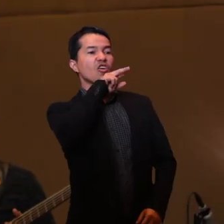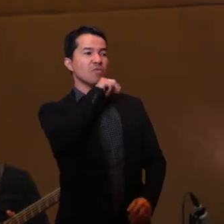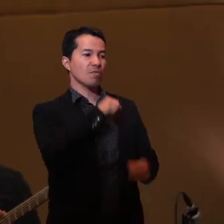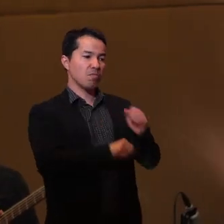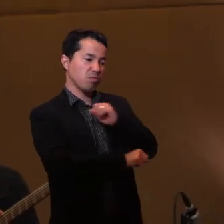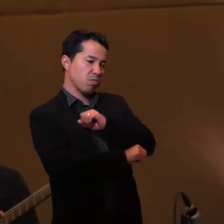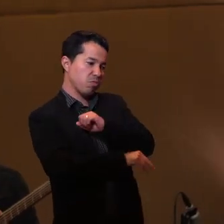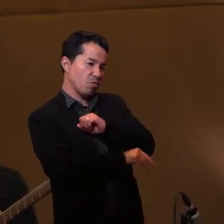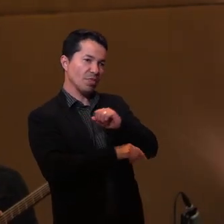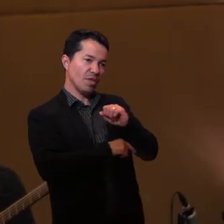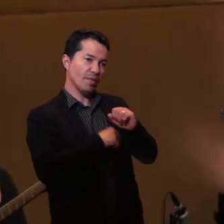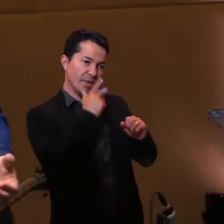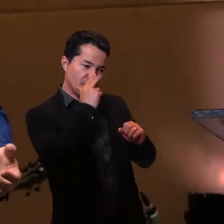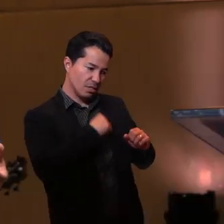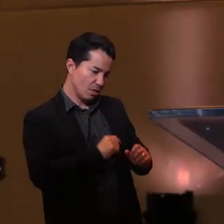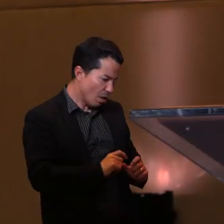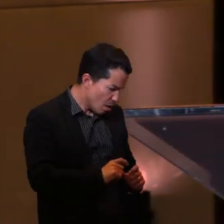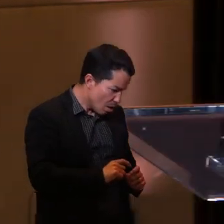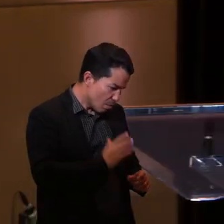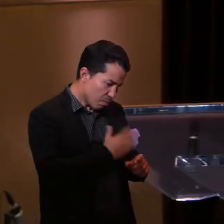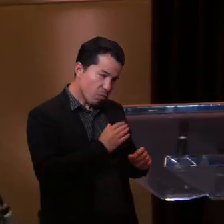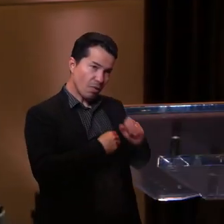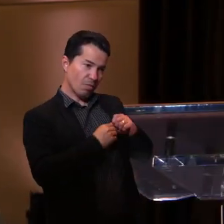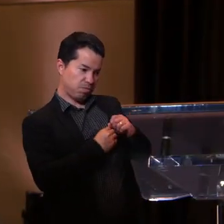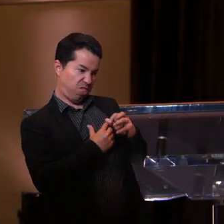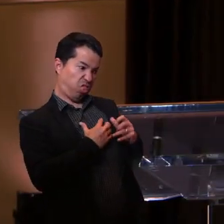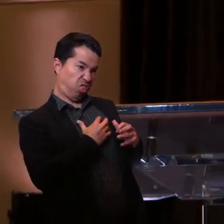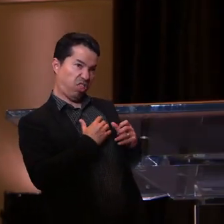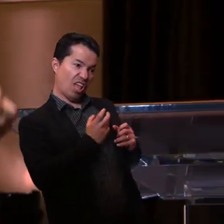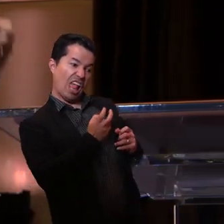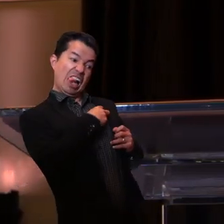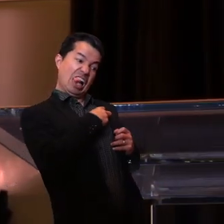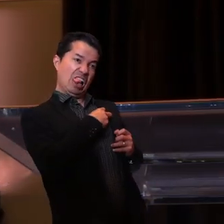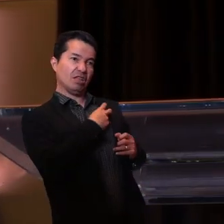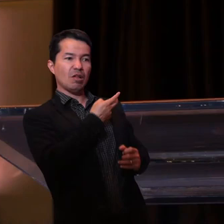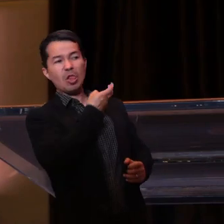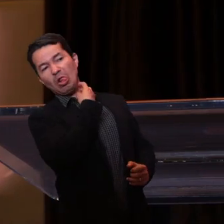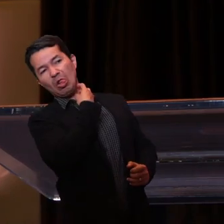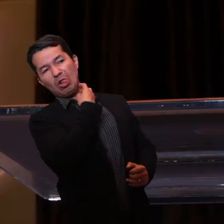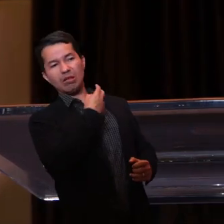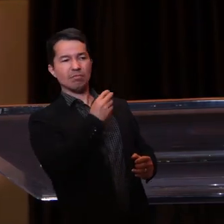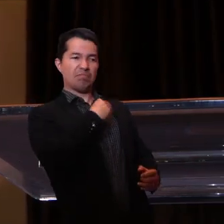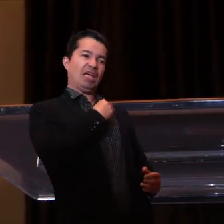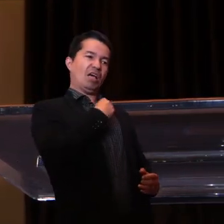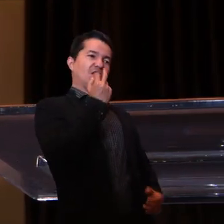víbora. Sabe, por mais que não queiramos,